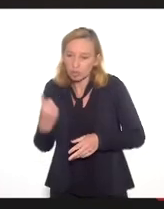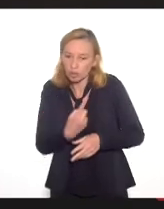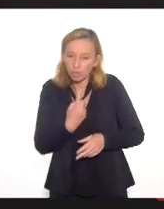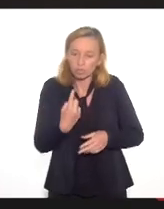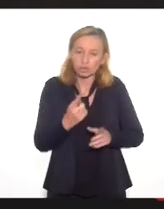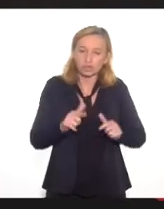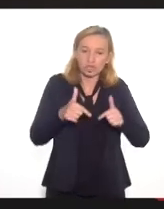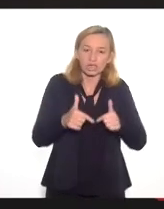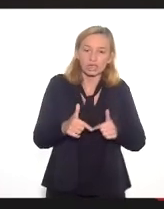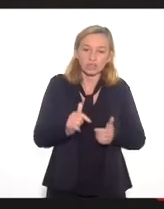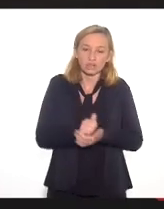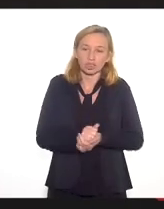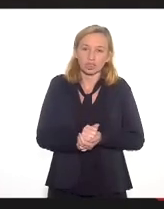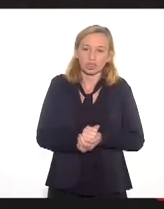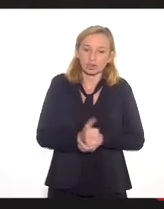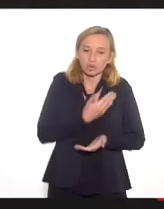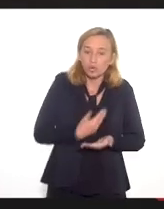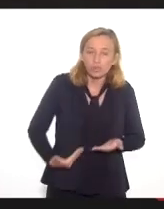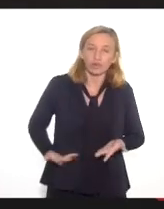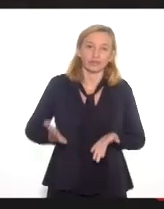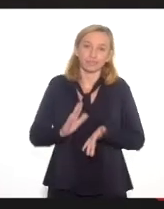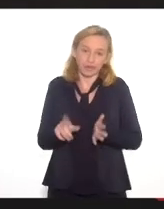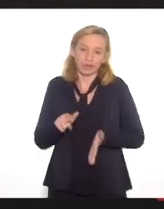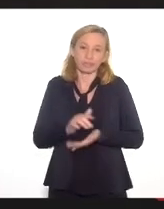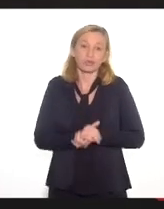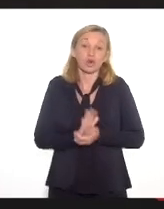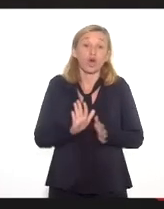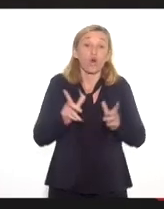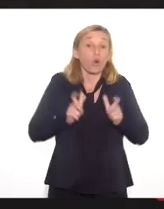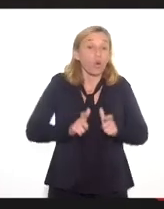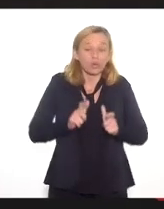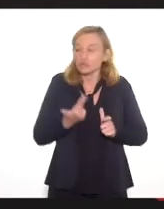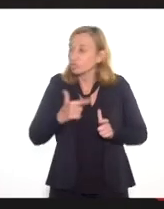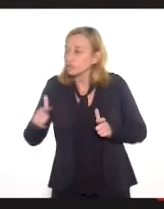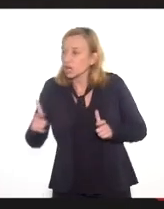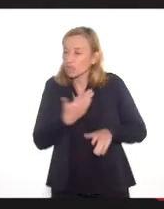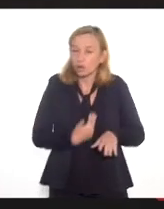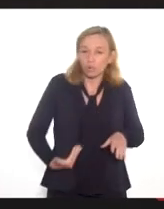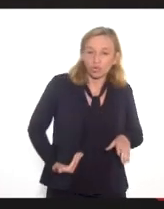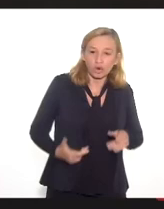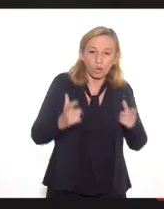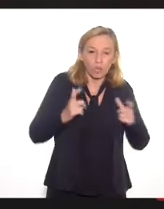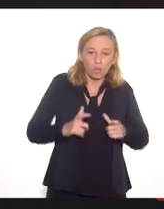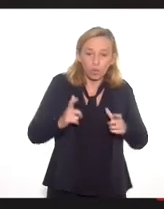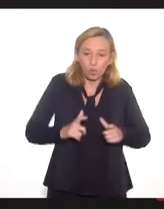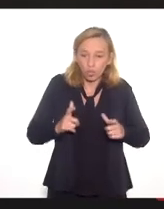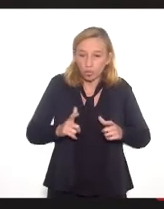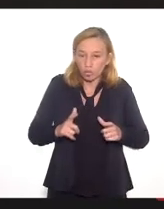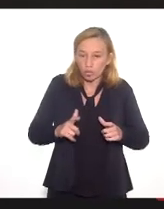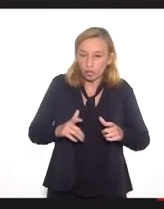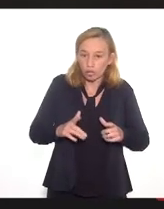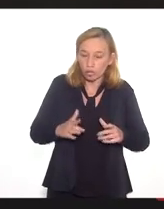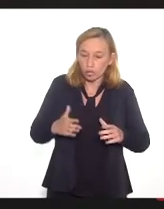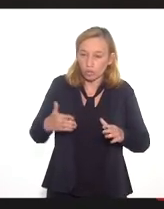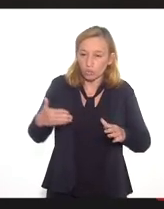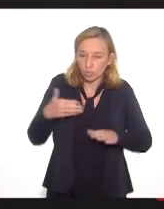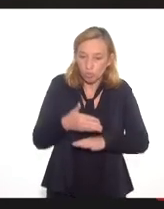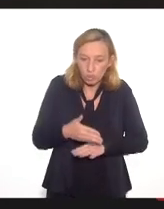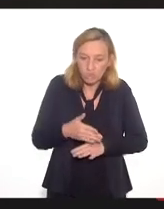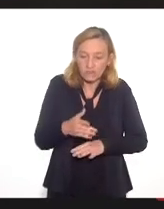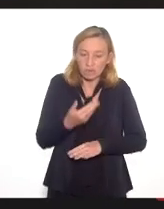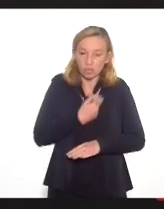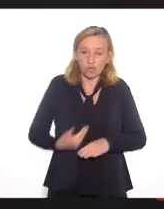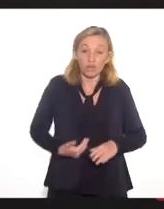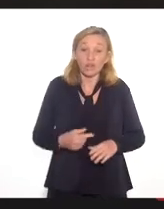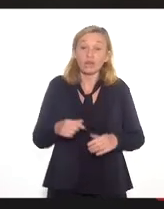atuam no vácuo do governo então onde não há governo onde o governo não atua nós temos que atuar nós